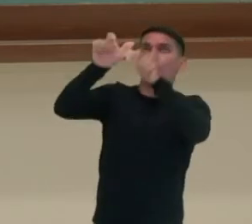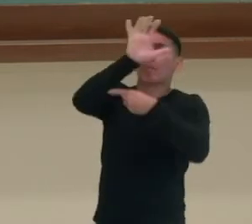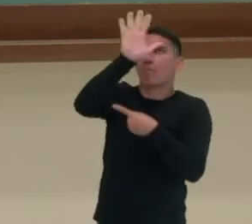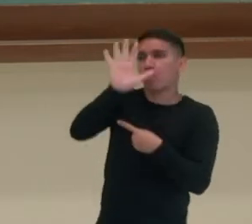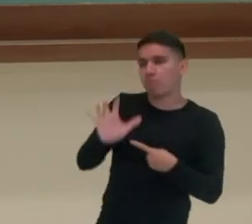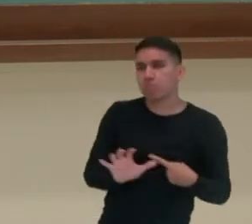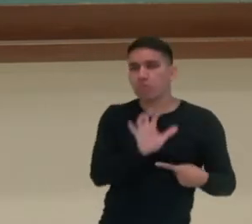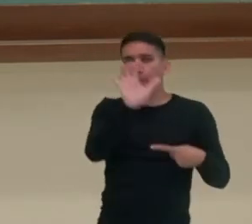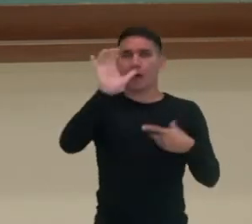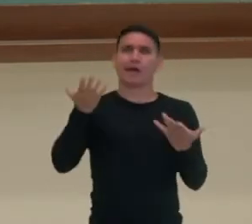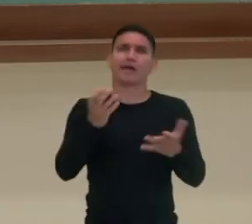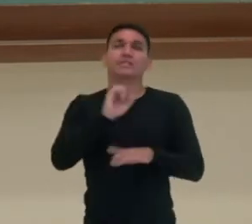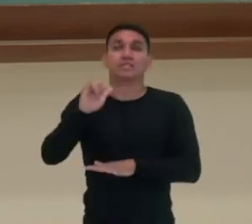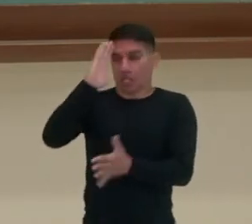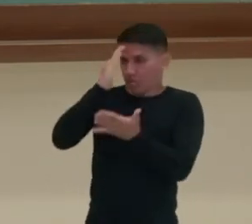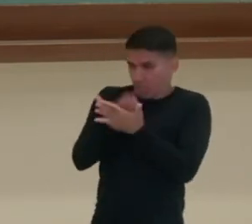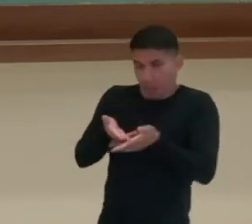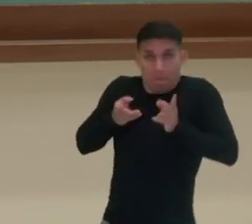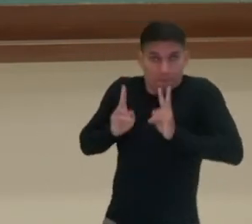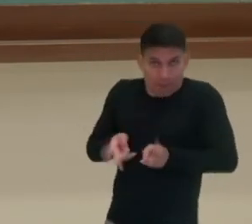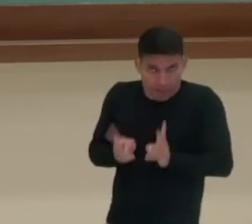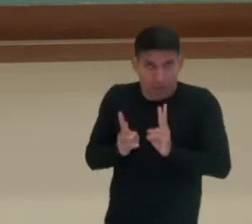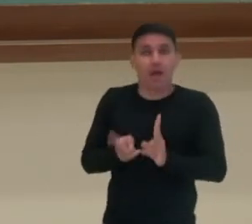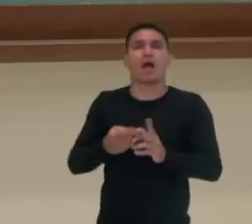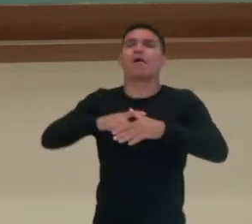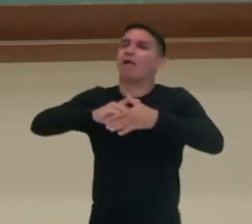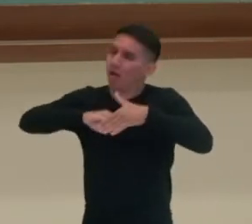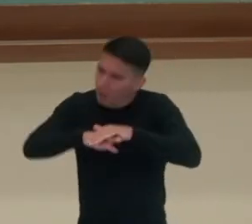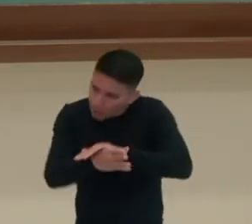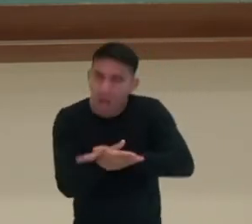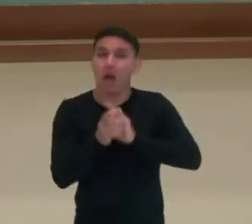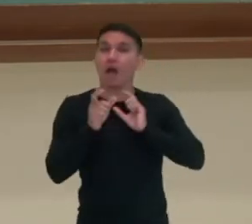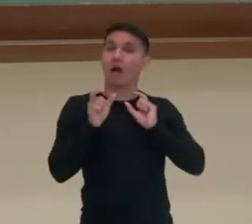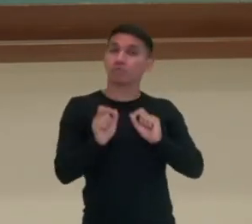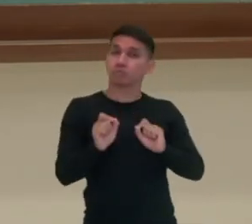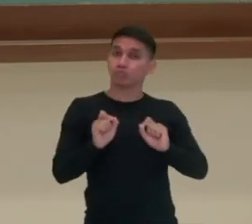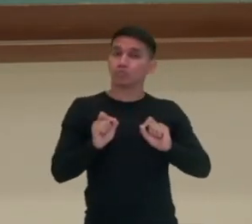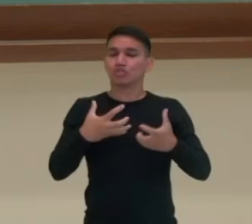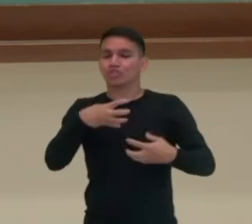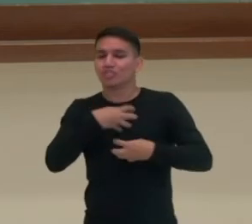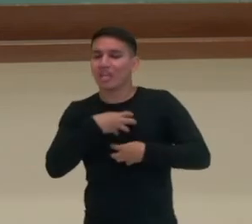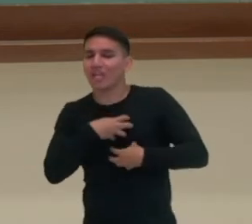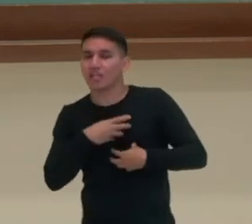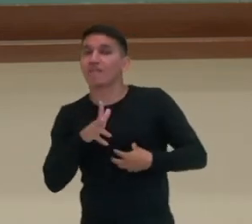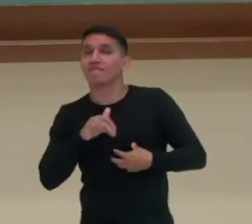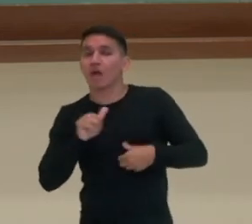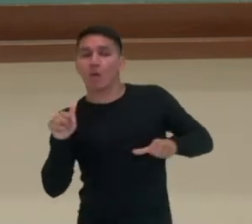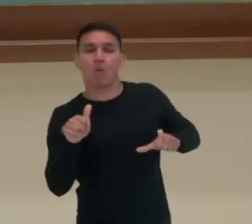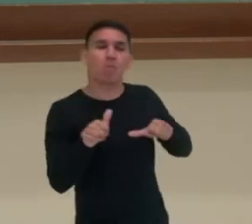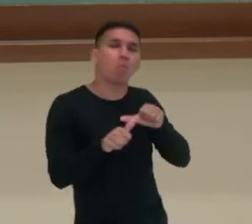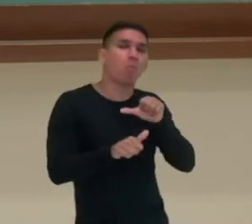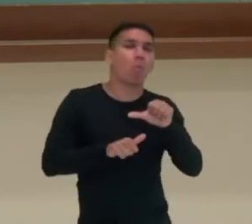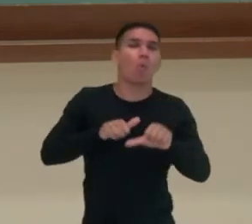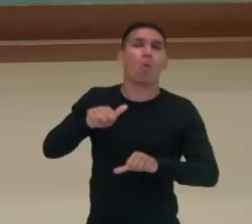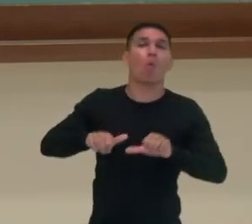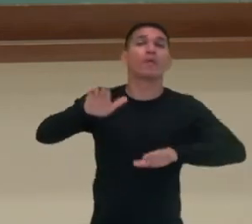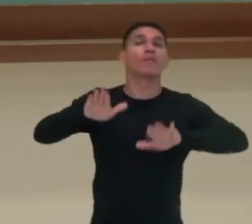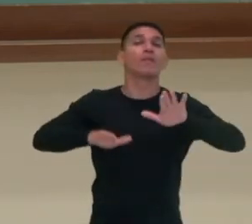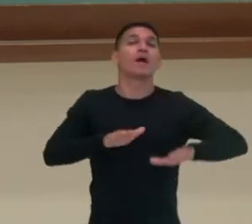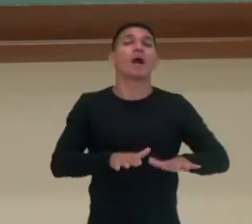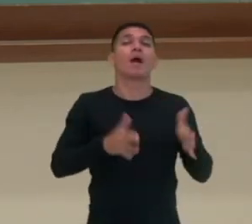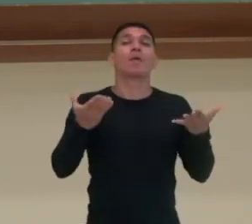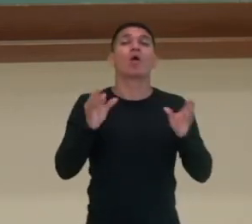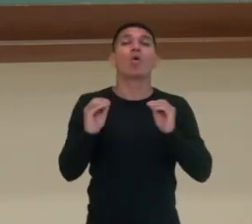embora sejam muitas vezes as mesmas, os hábitos e os costumes, eles vão se ressignificando de acordo com